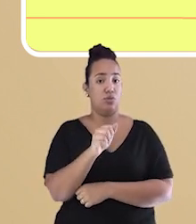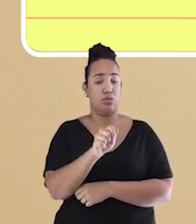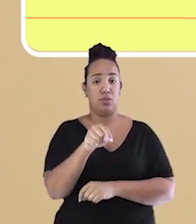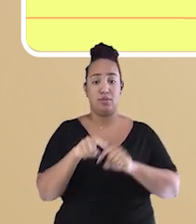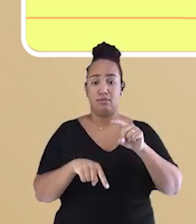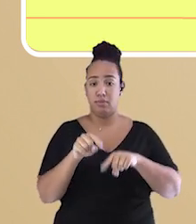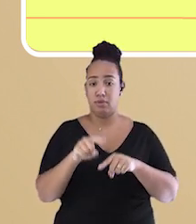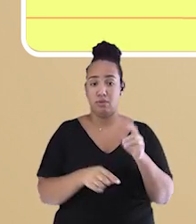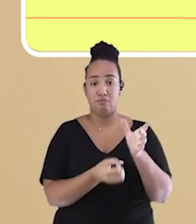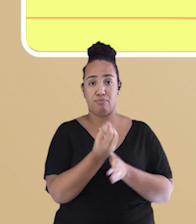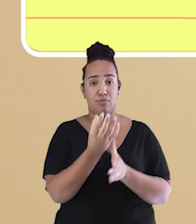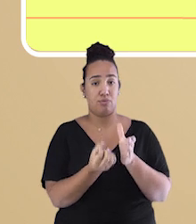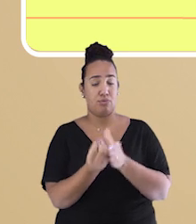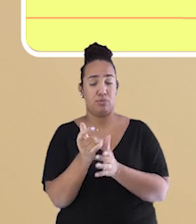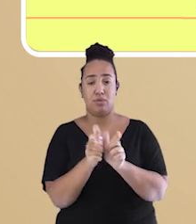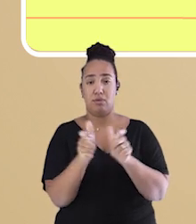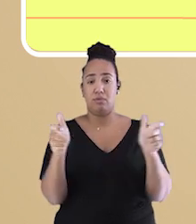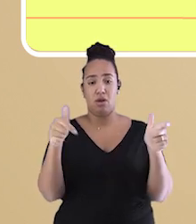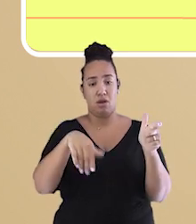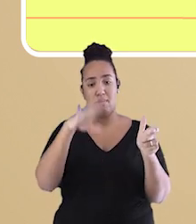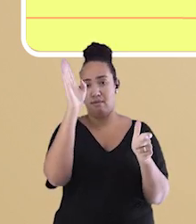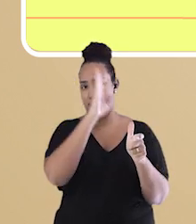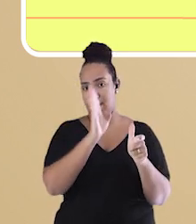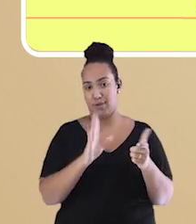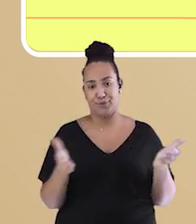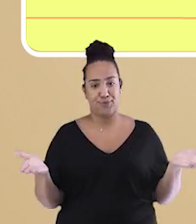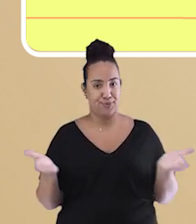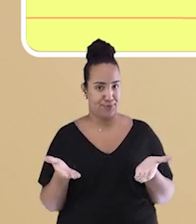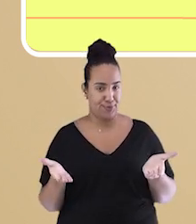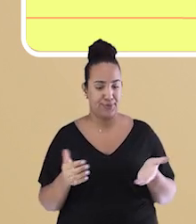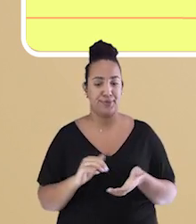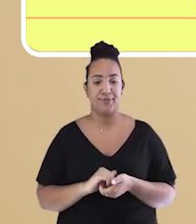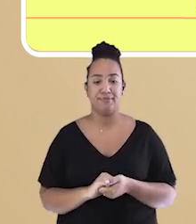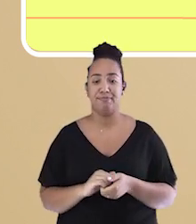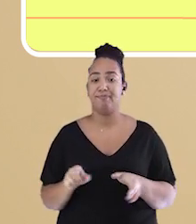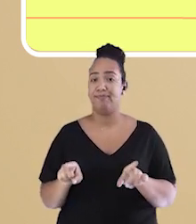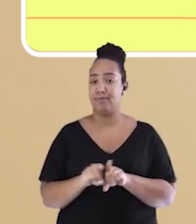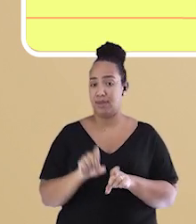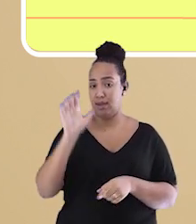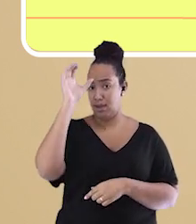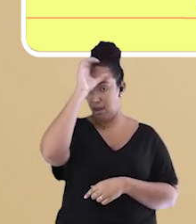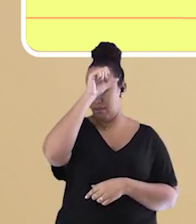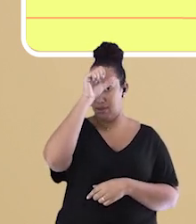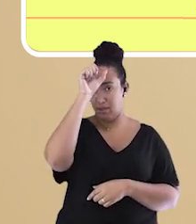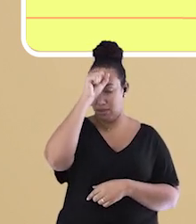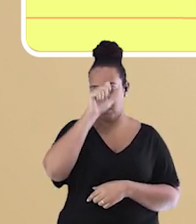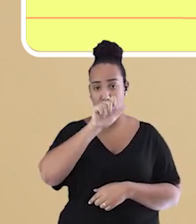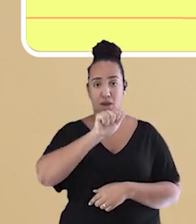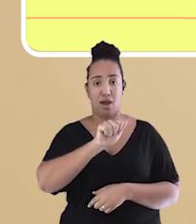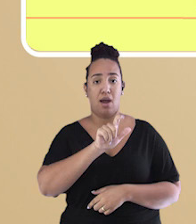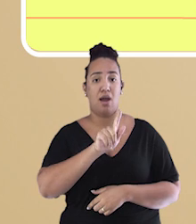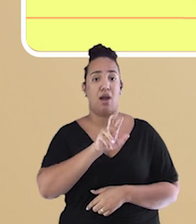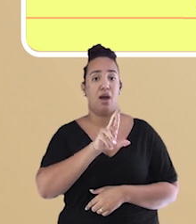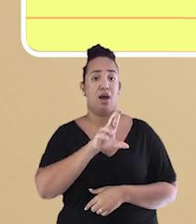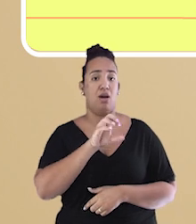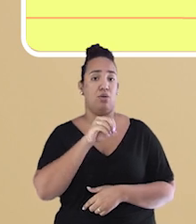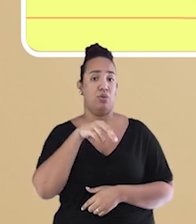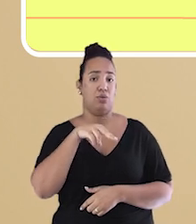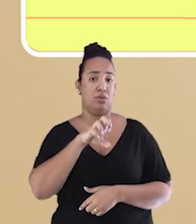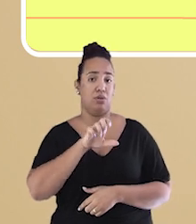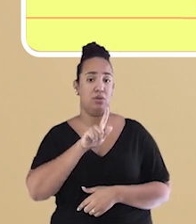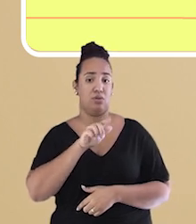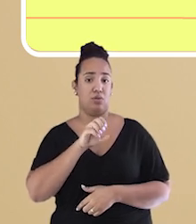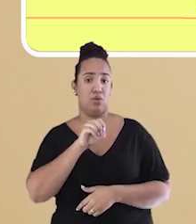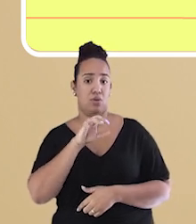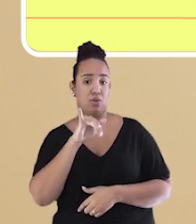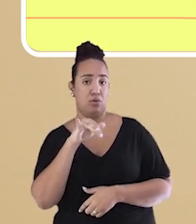mais produzidos no Brasil na atualidade. Entendemos o que é o agronegócio e também